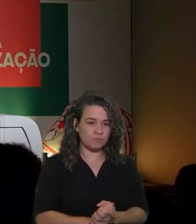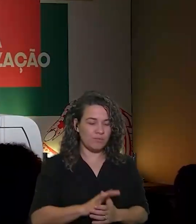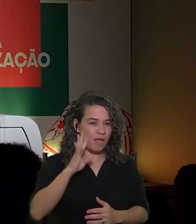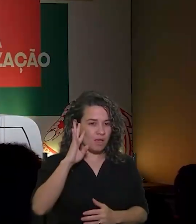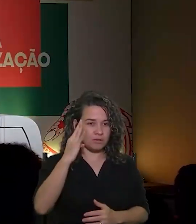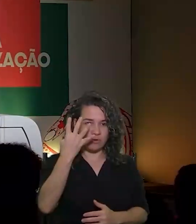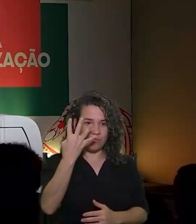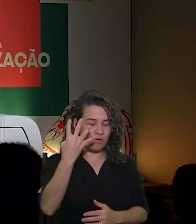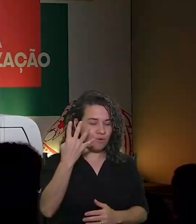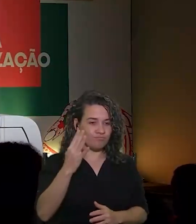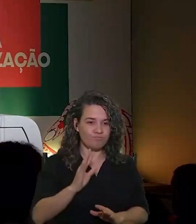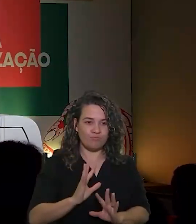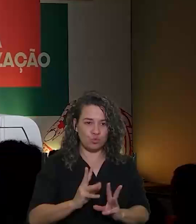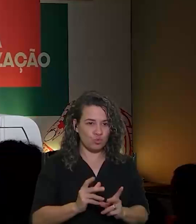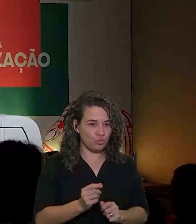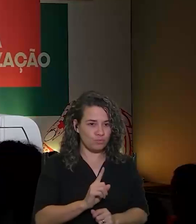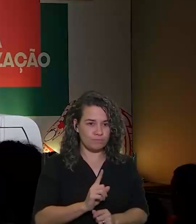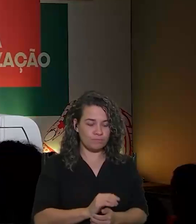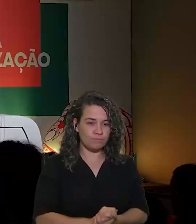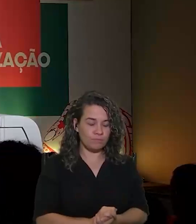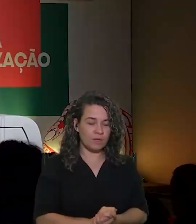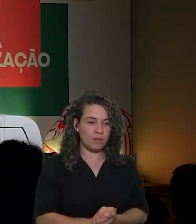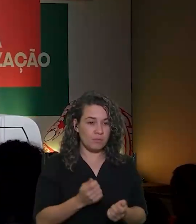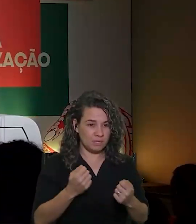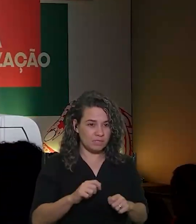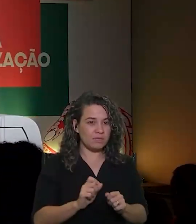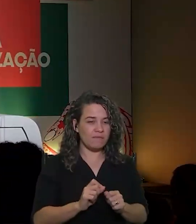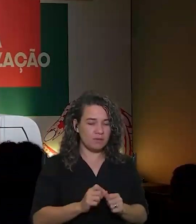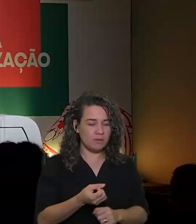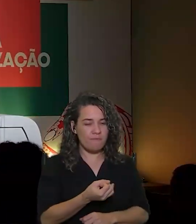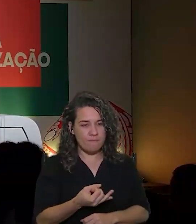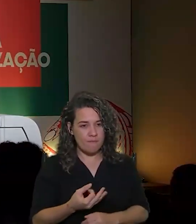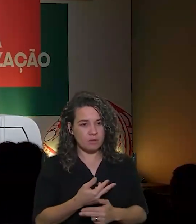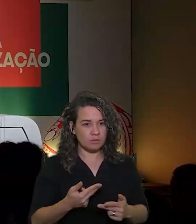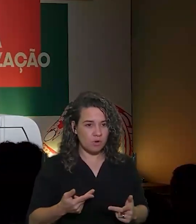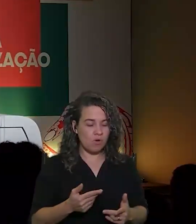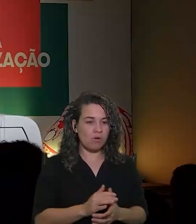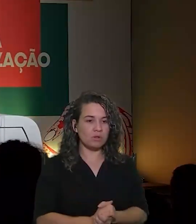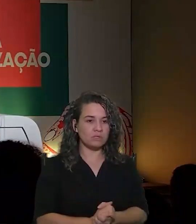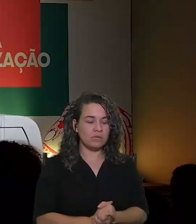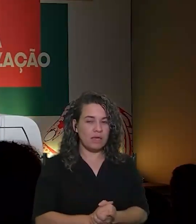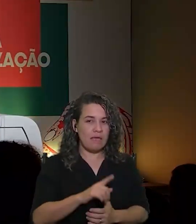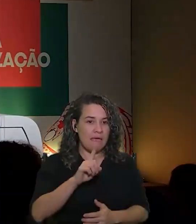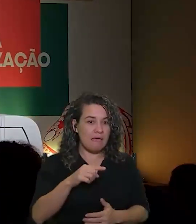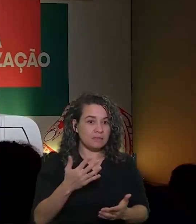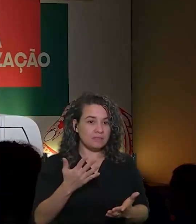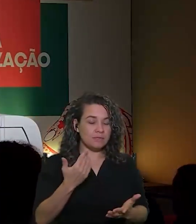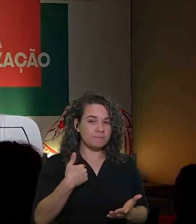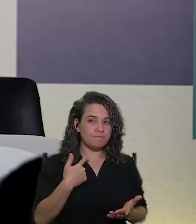ainda tem muito a fazer, né? E essa questão de enfrentar a branquitude e de tomar consciência da branquitude,